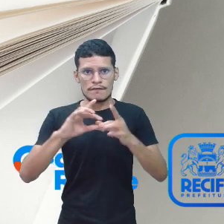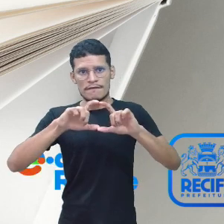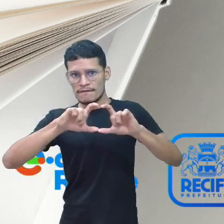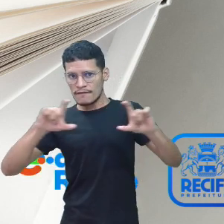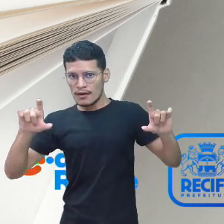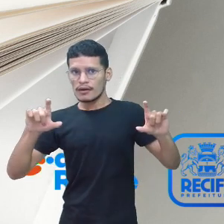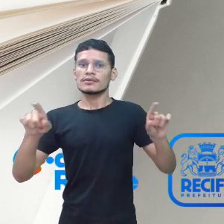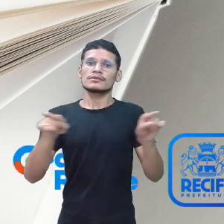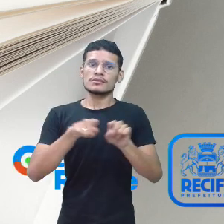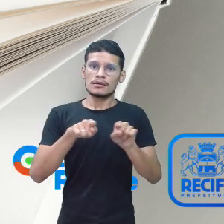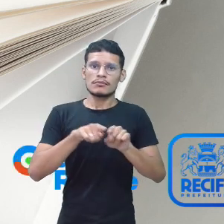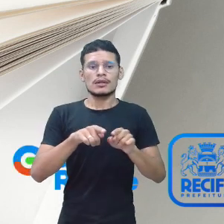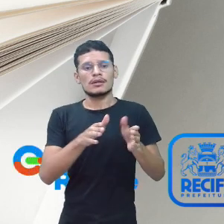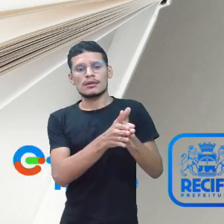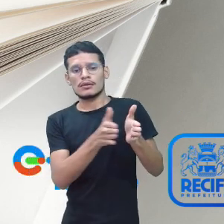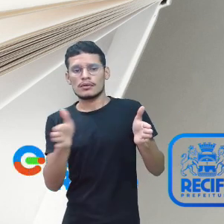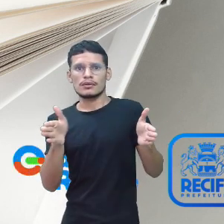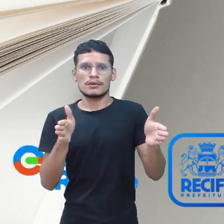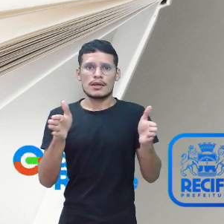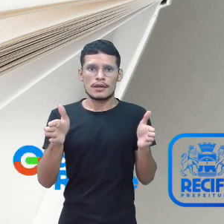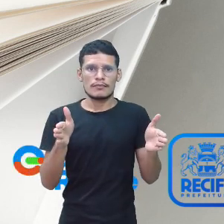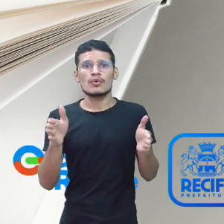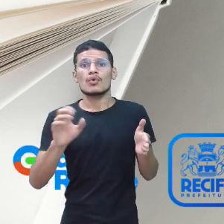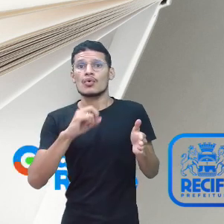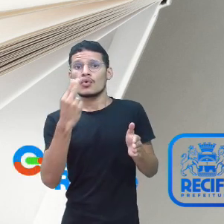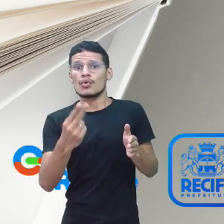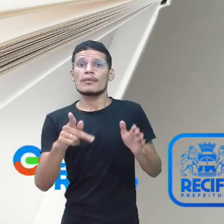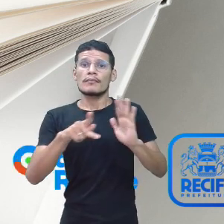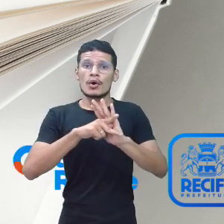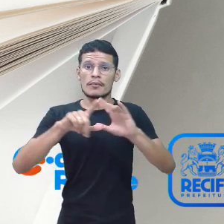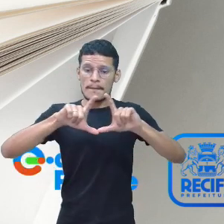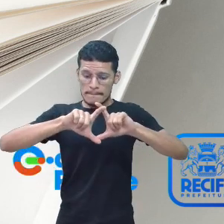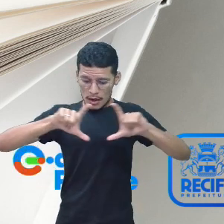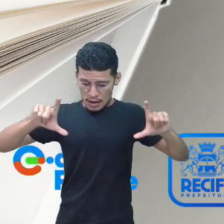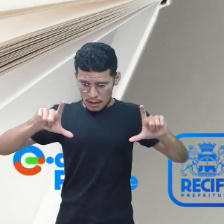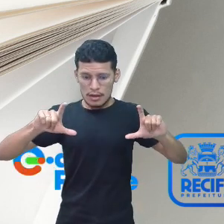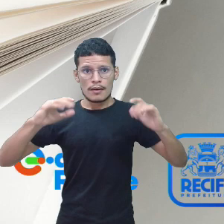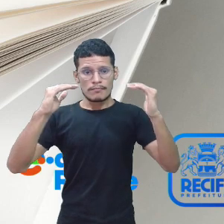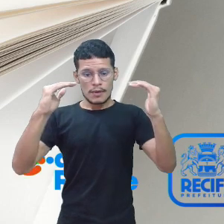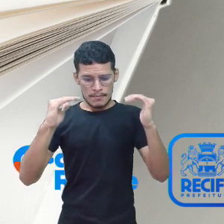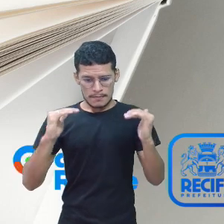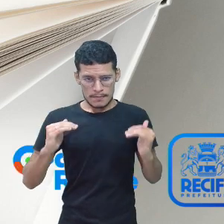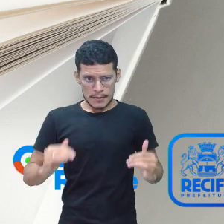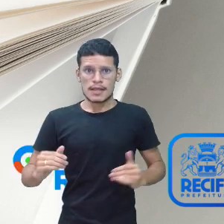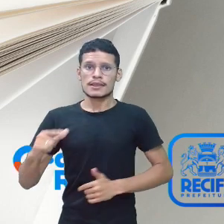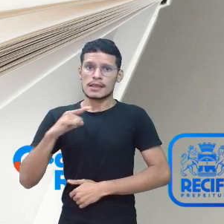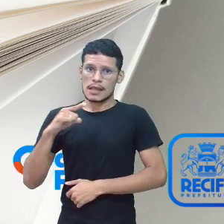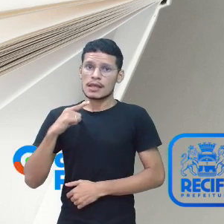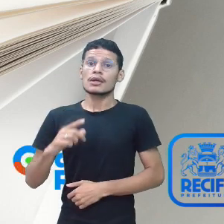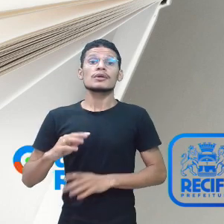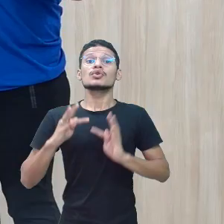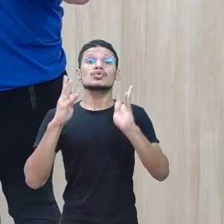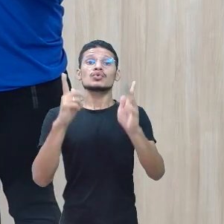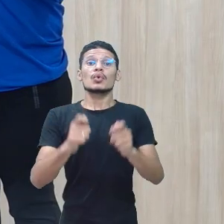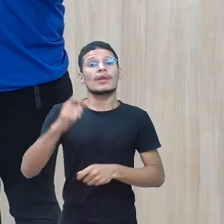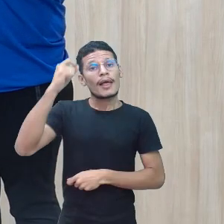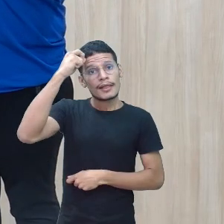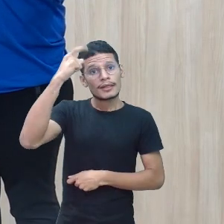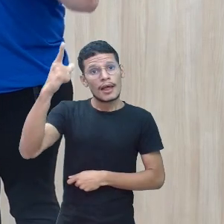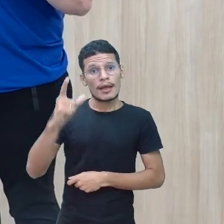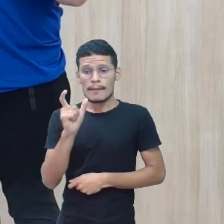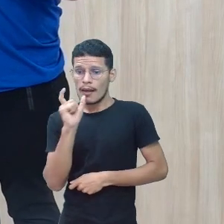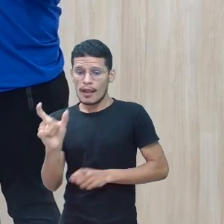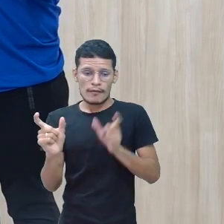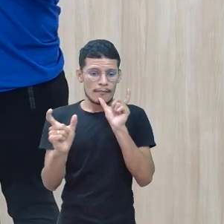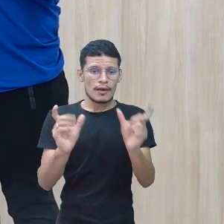orações, os períodos ou os parágrafos, toda ideia que tem lá dentro do